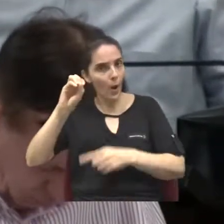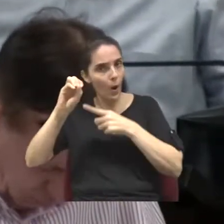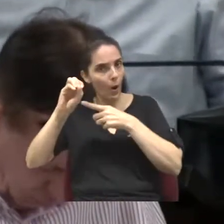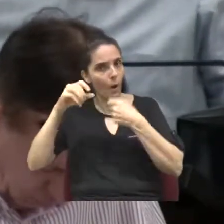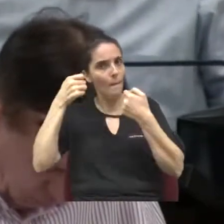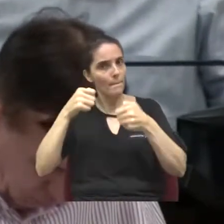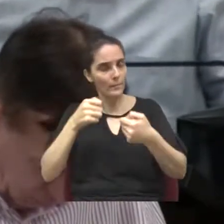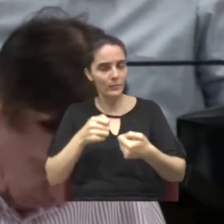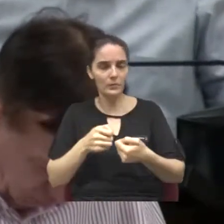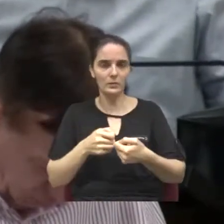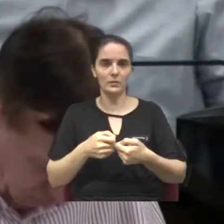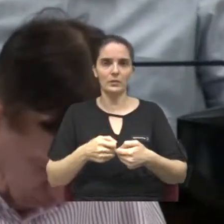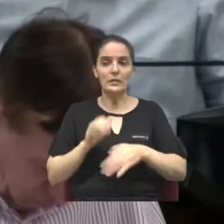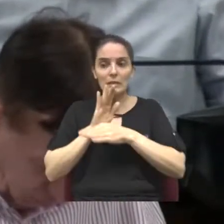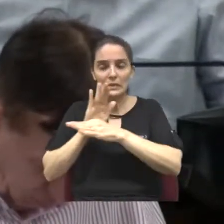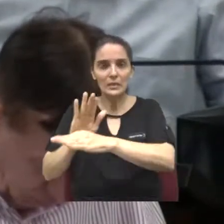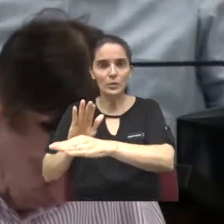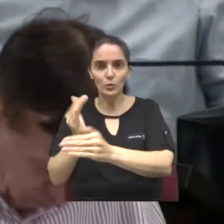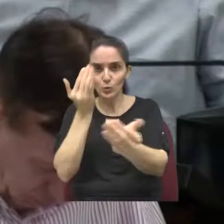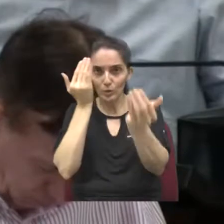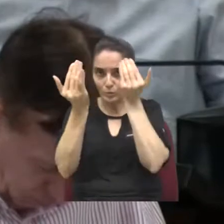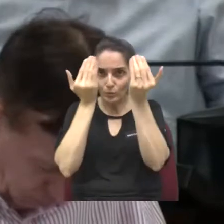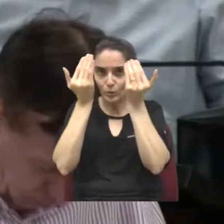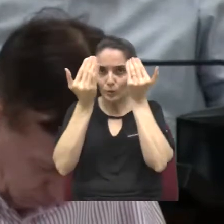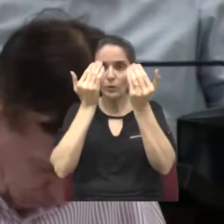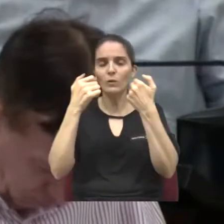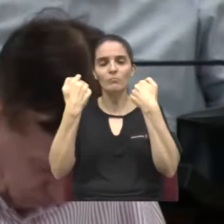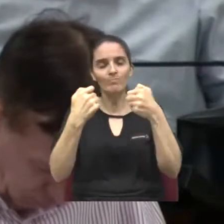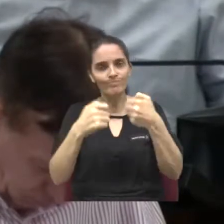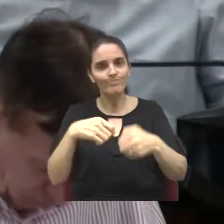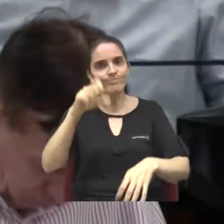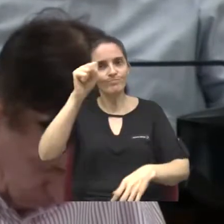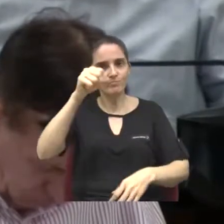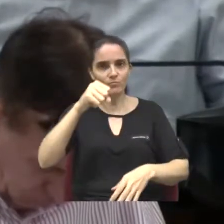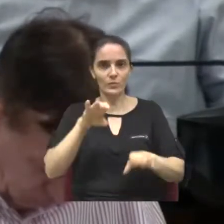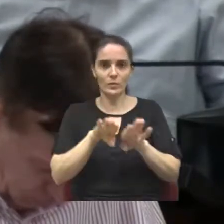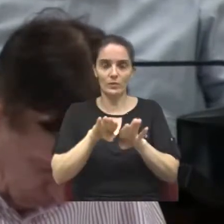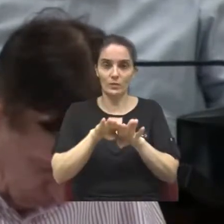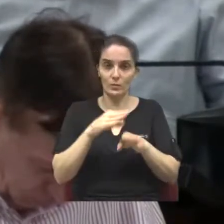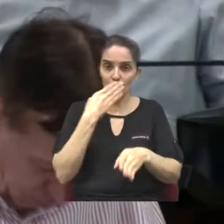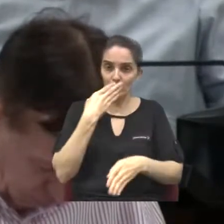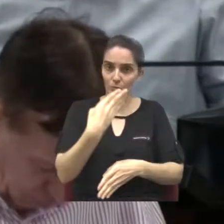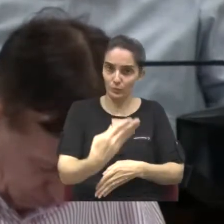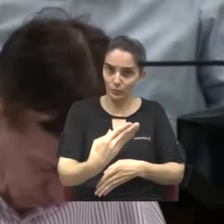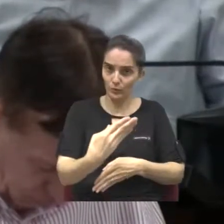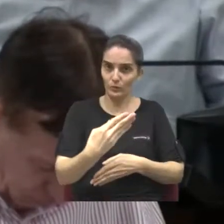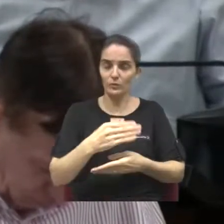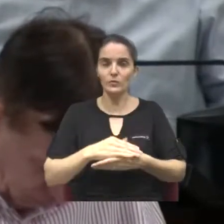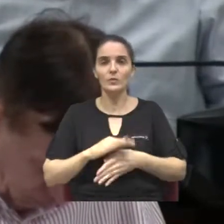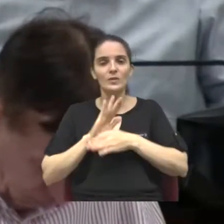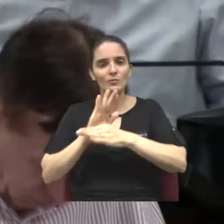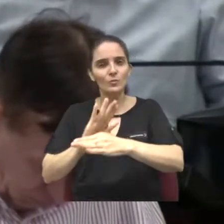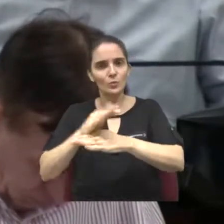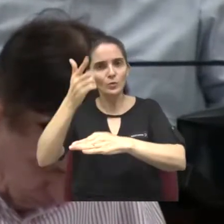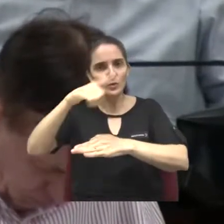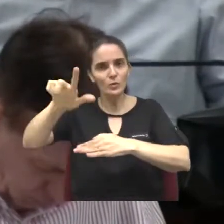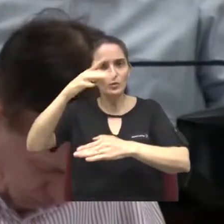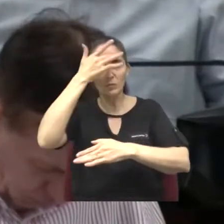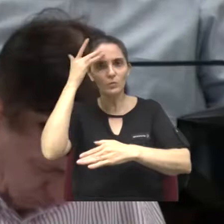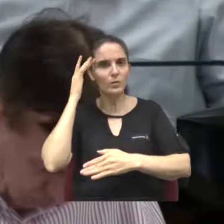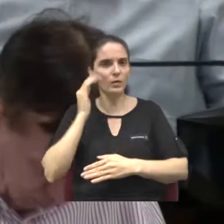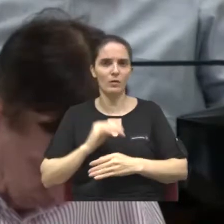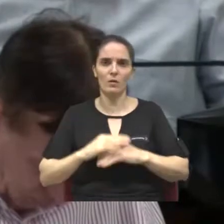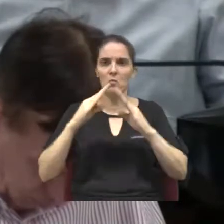devem procurar por ajuda psicológica, devem sim procurar por ajuda, seja na